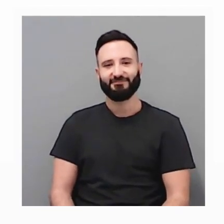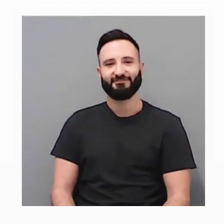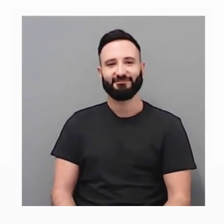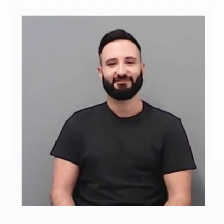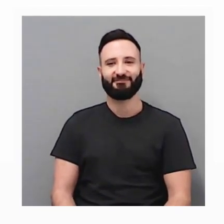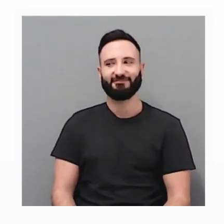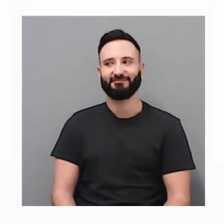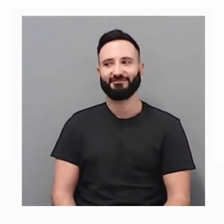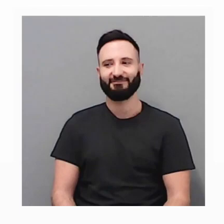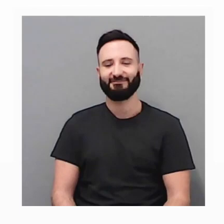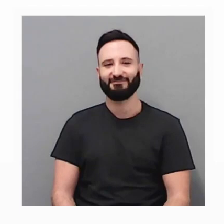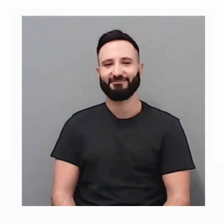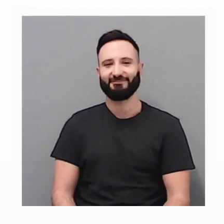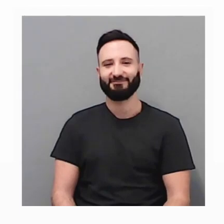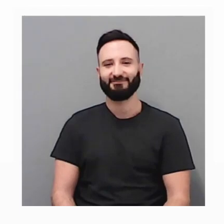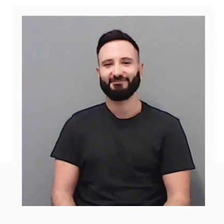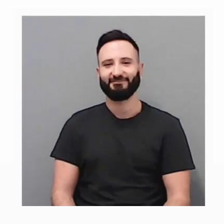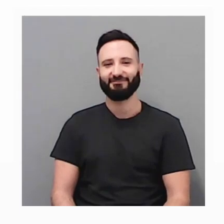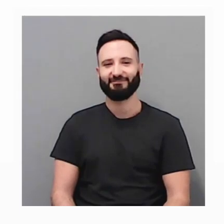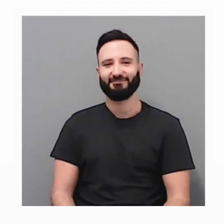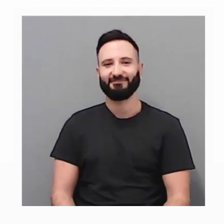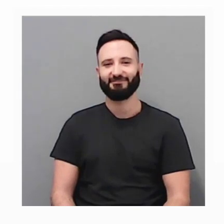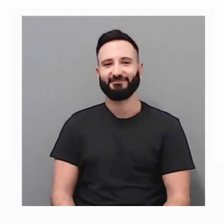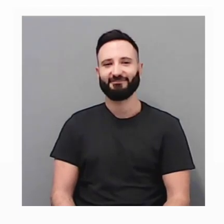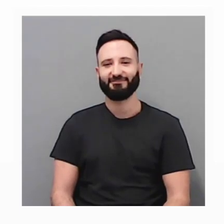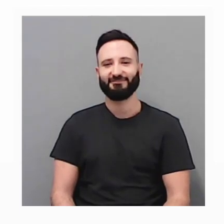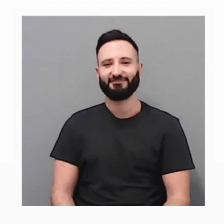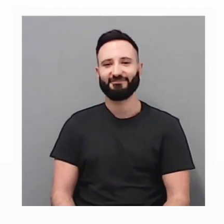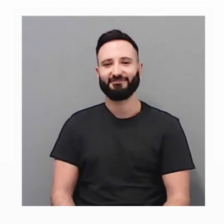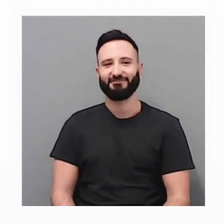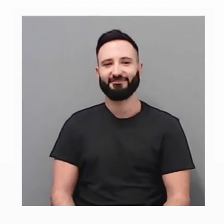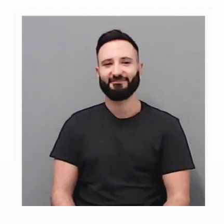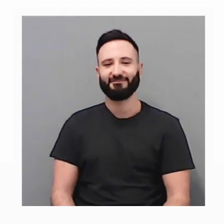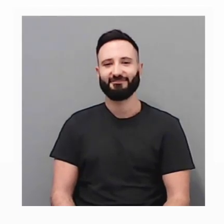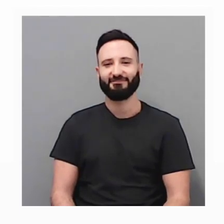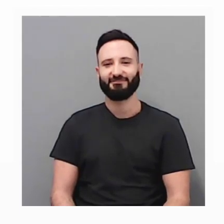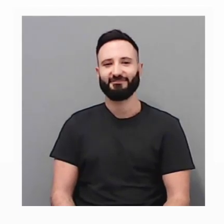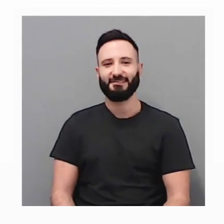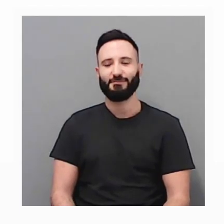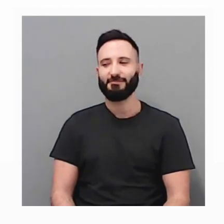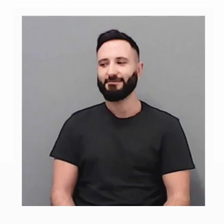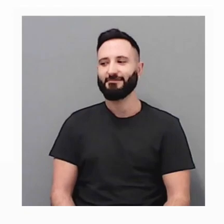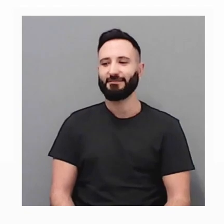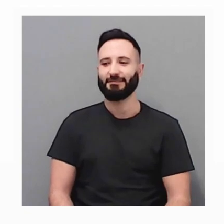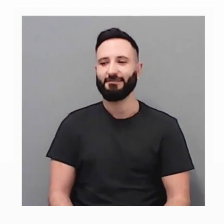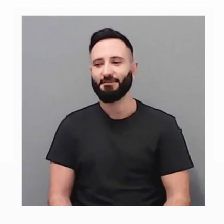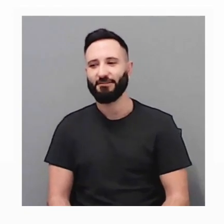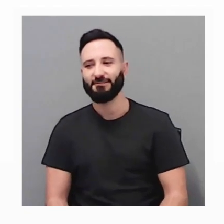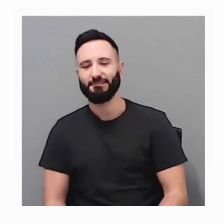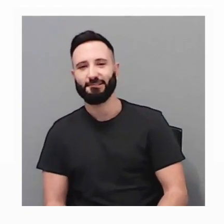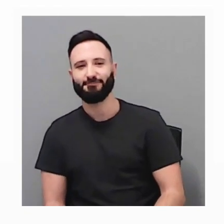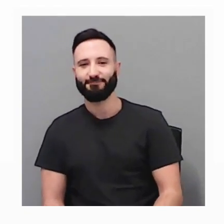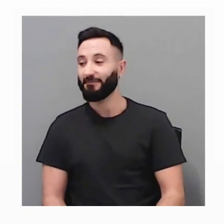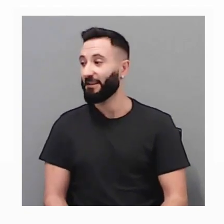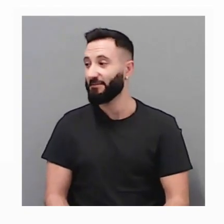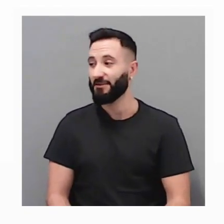aos seus filhos, têm, através do nosso projeto, de forma graciosa, essa possibilidade. Não só durante o ano